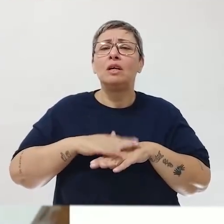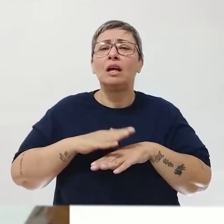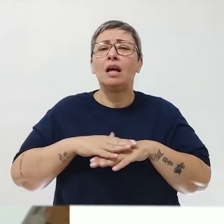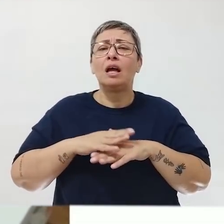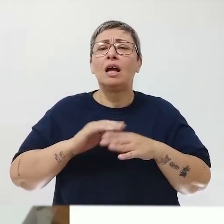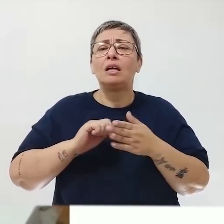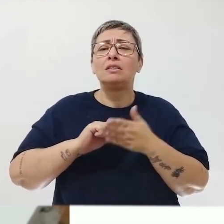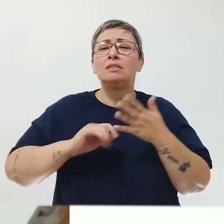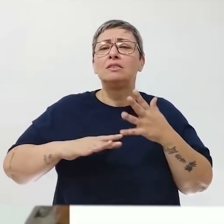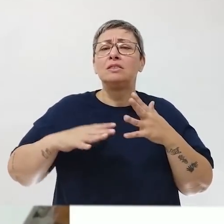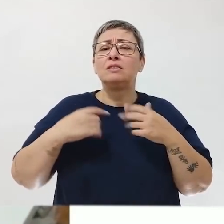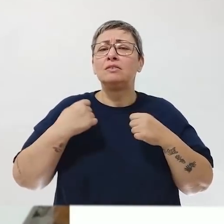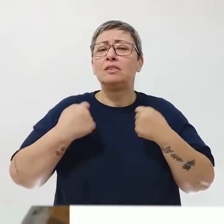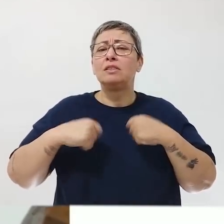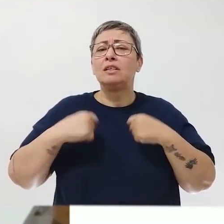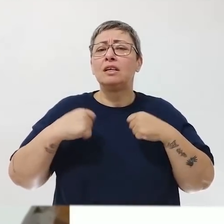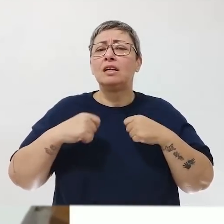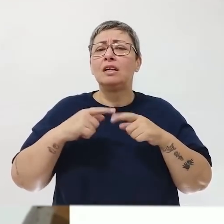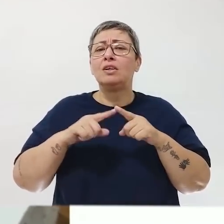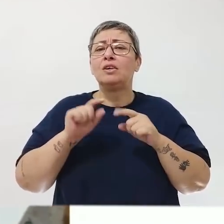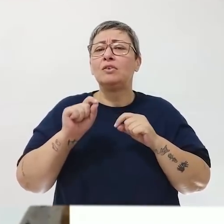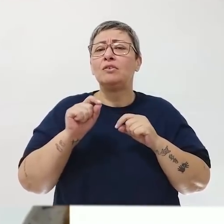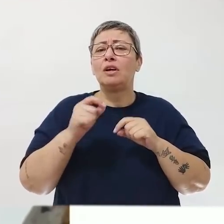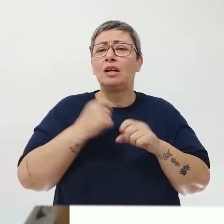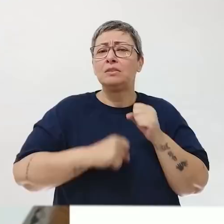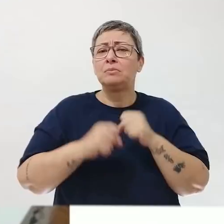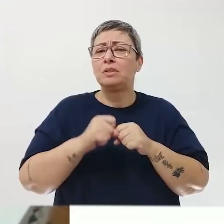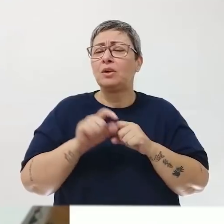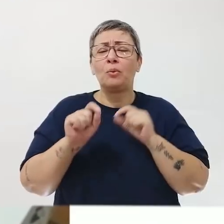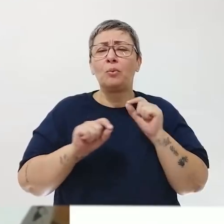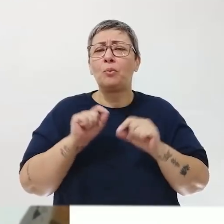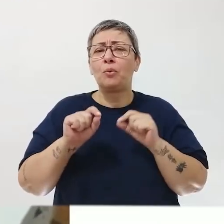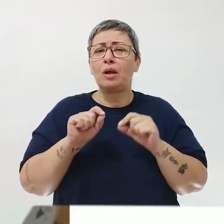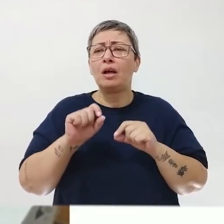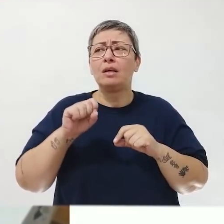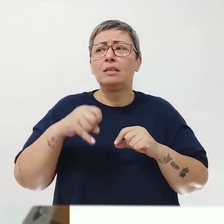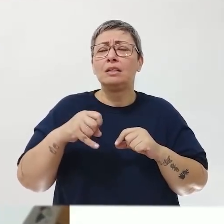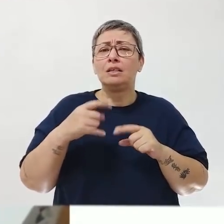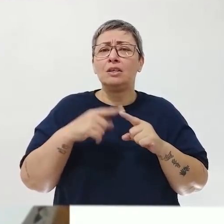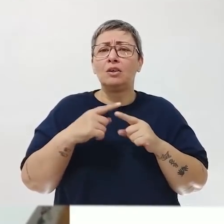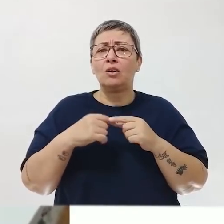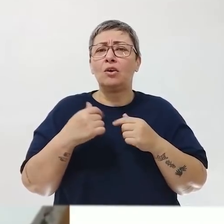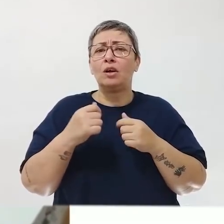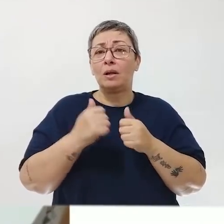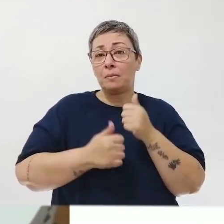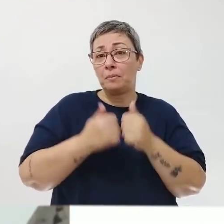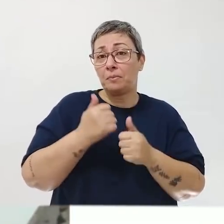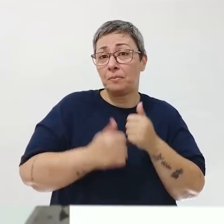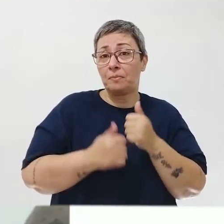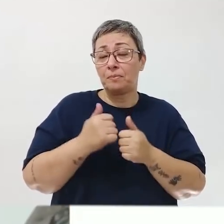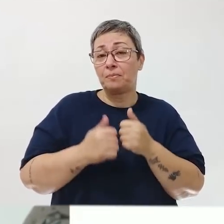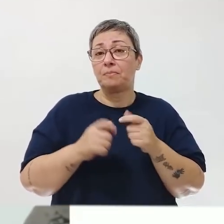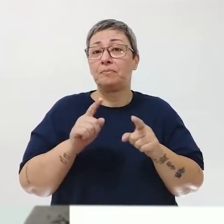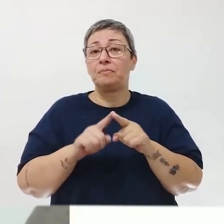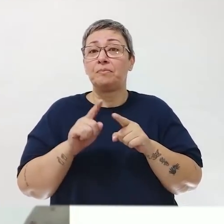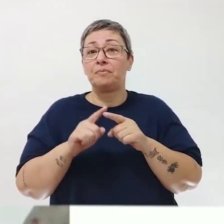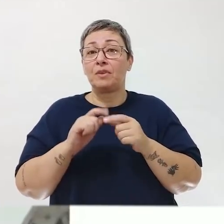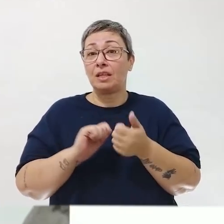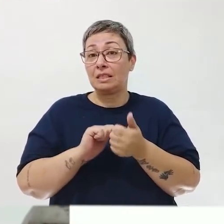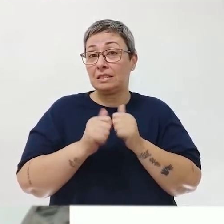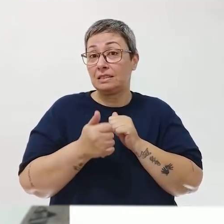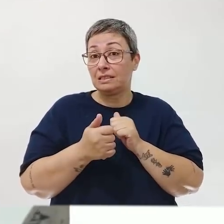atividade de educação física ano passado? sim, Qual? jogar bola,